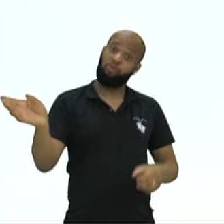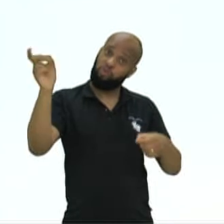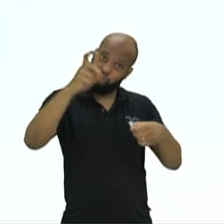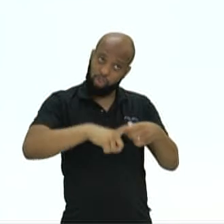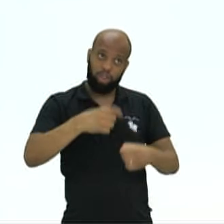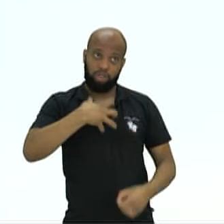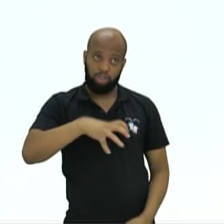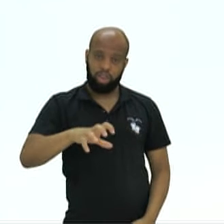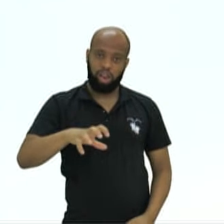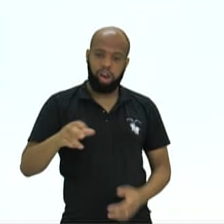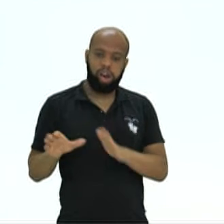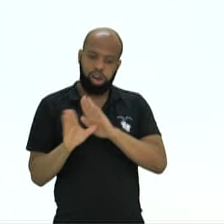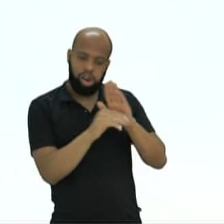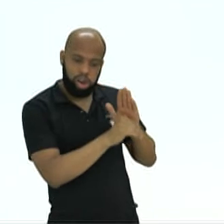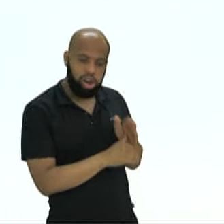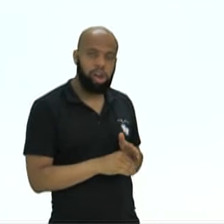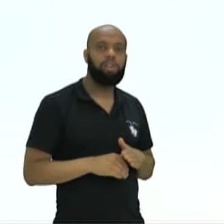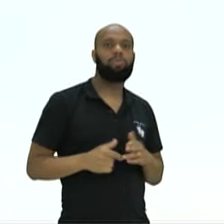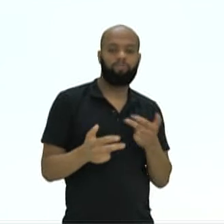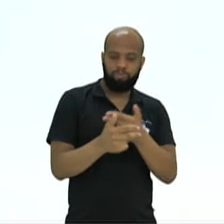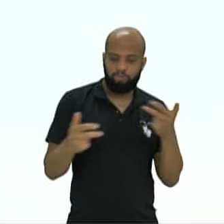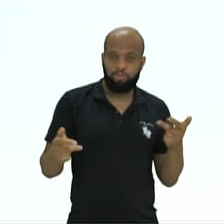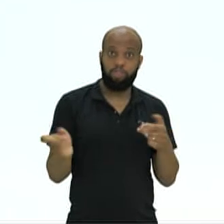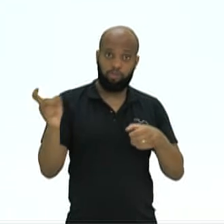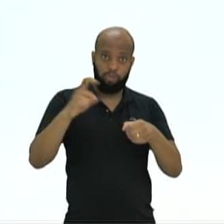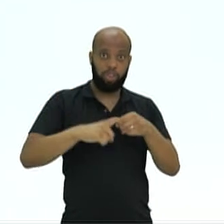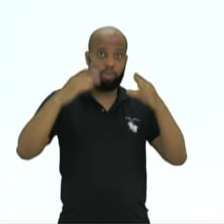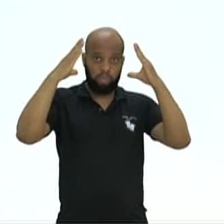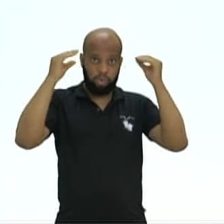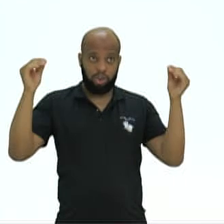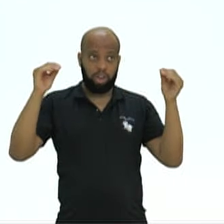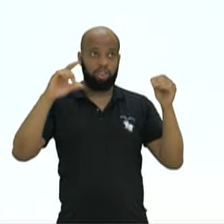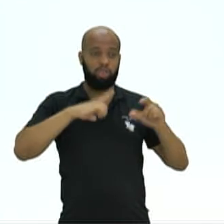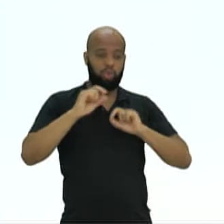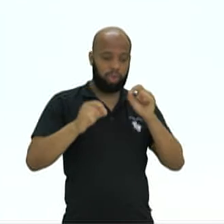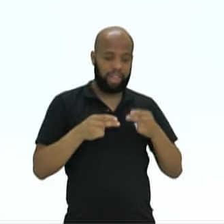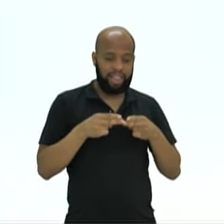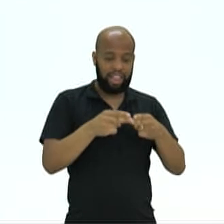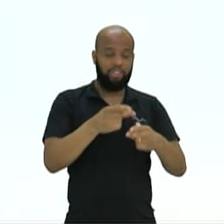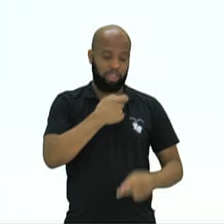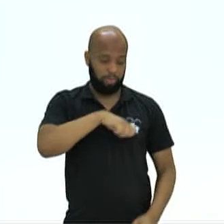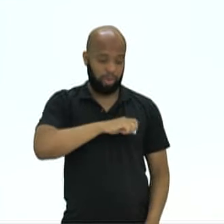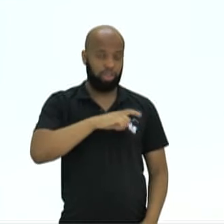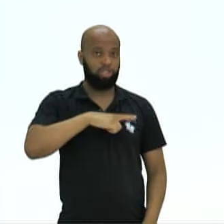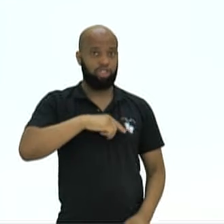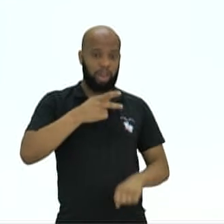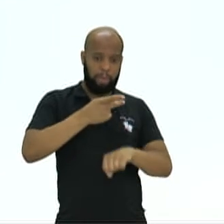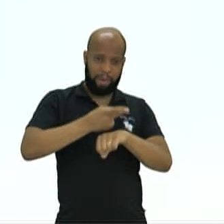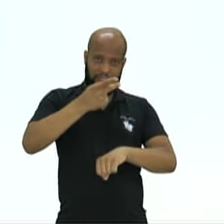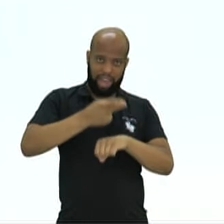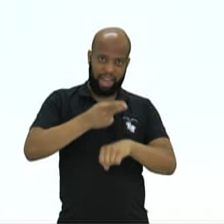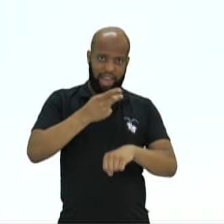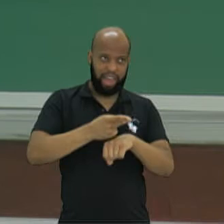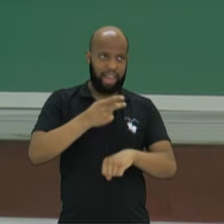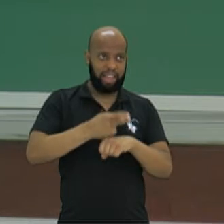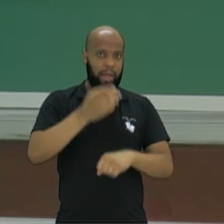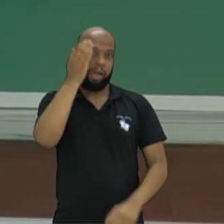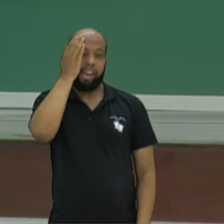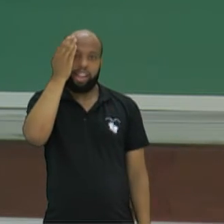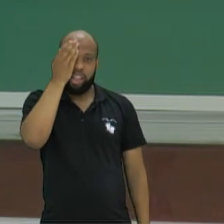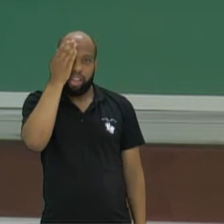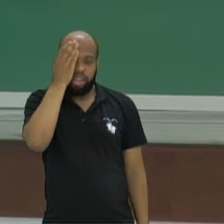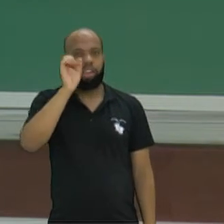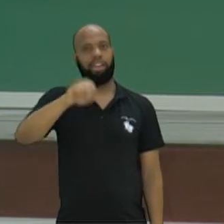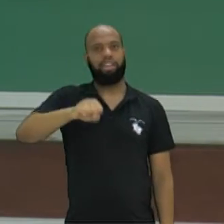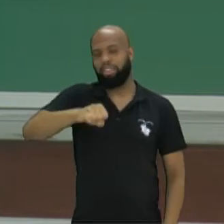sacanagem, saquearam suas riquezas e na volta para a Holanda prenderam seus navios espanhóis carregados de prata. É pirataria, professor? Claro, se tiver